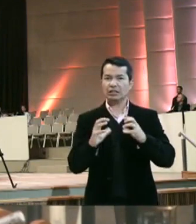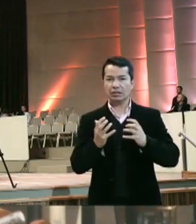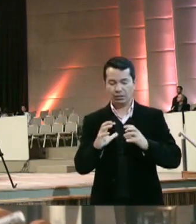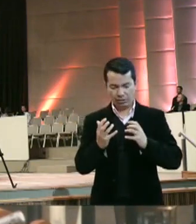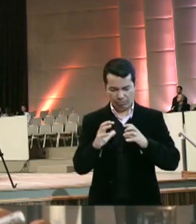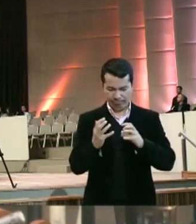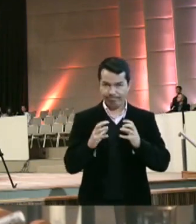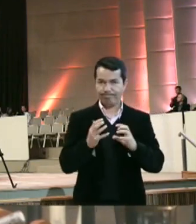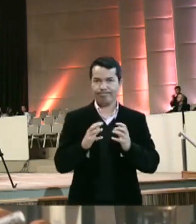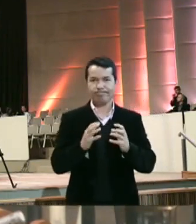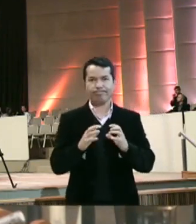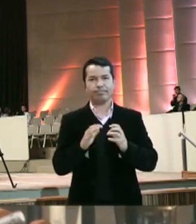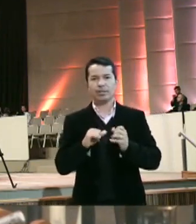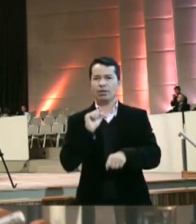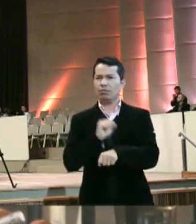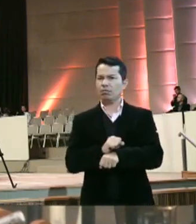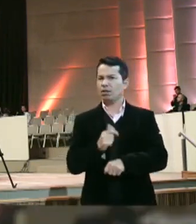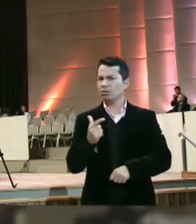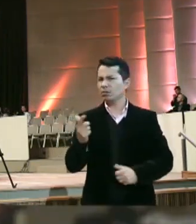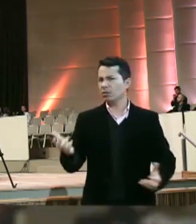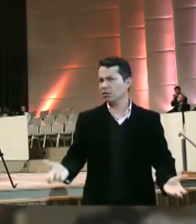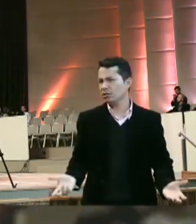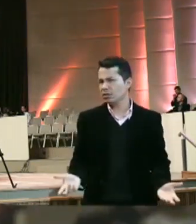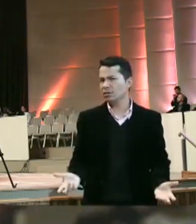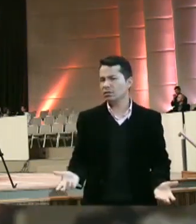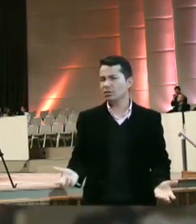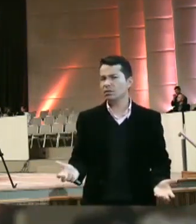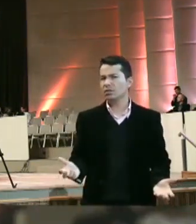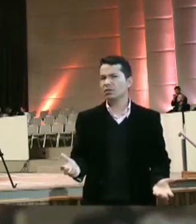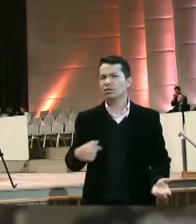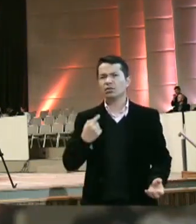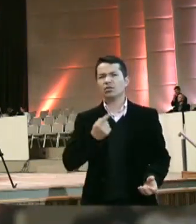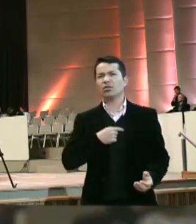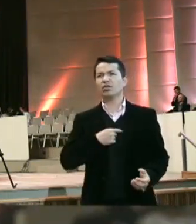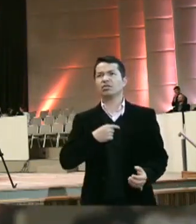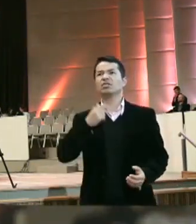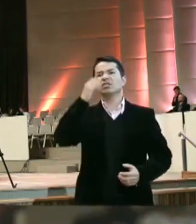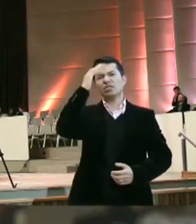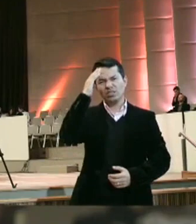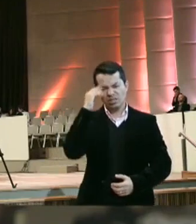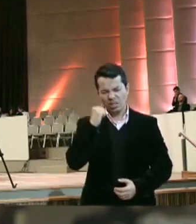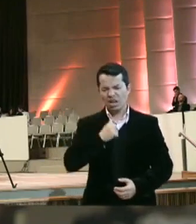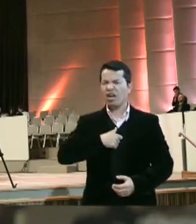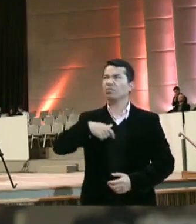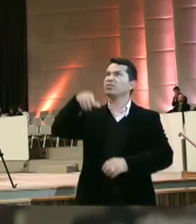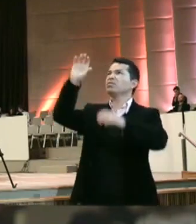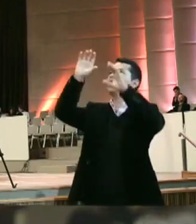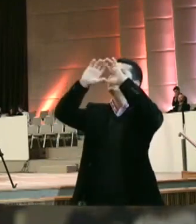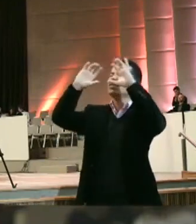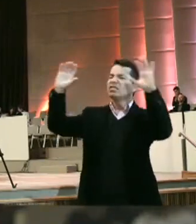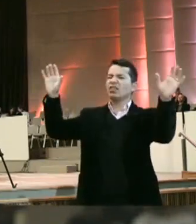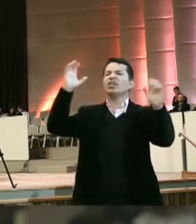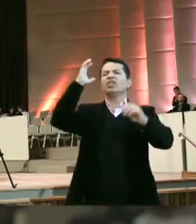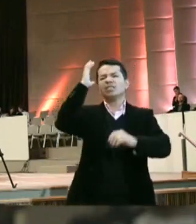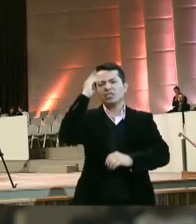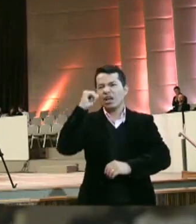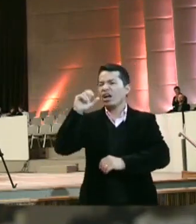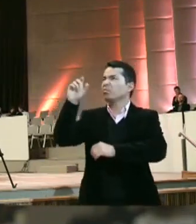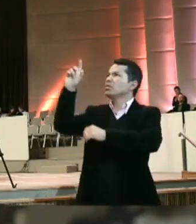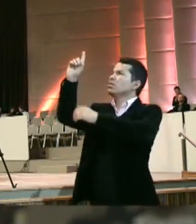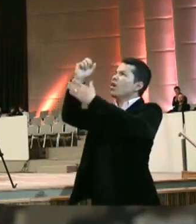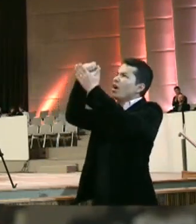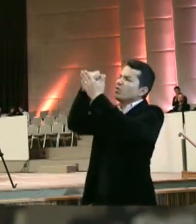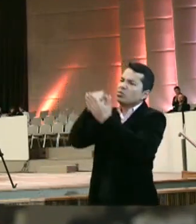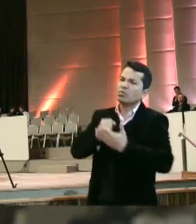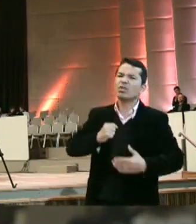de um rodamuinho de emoções. Você tem certeza da vida eterna, você tem certeza da graça de Deus na sua